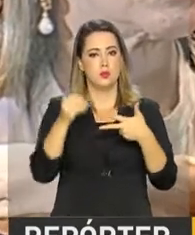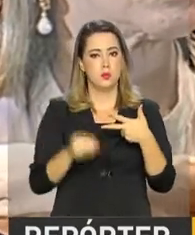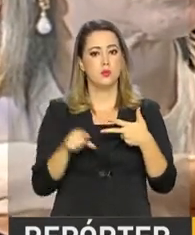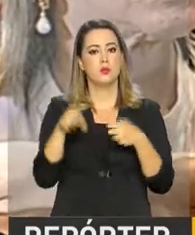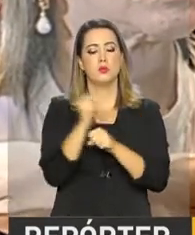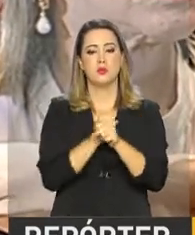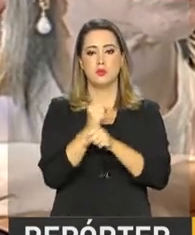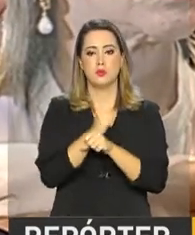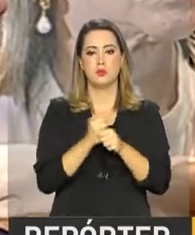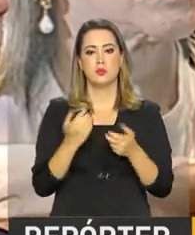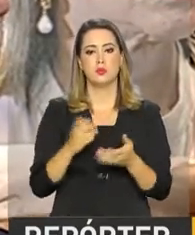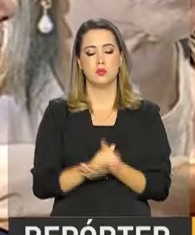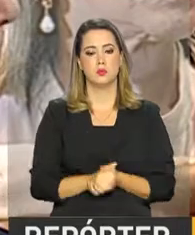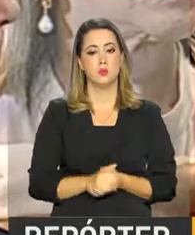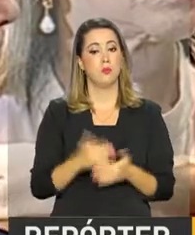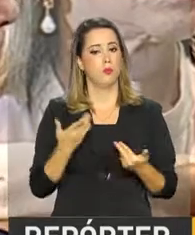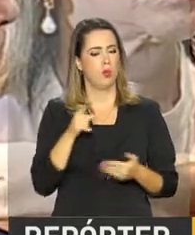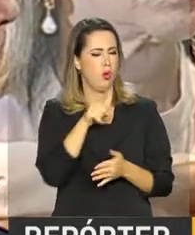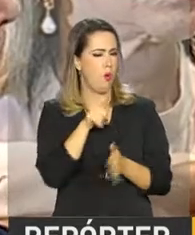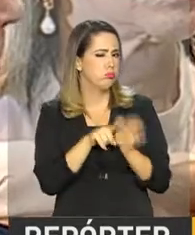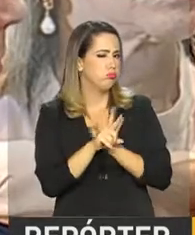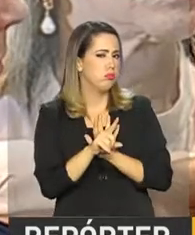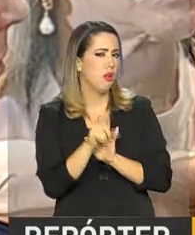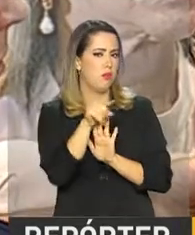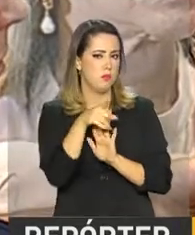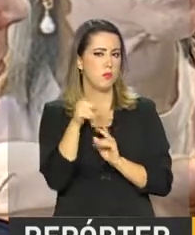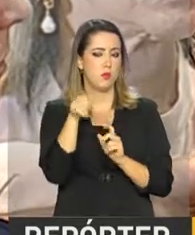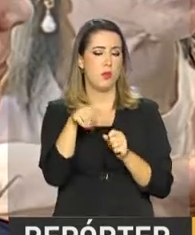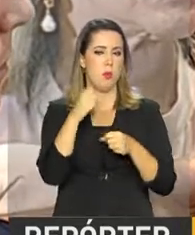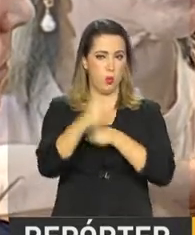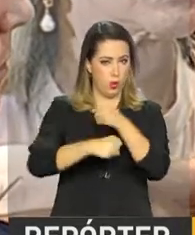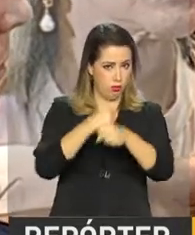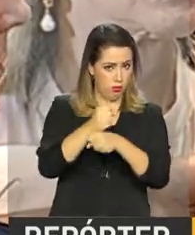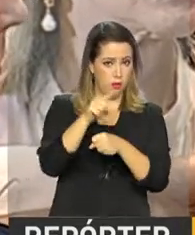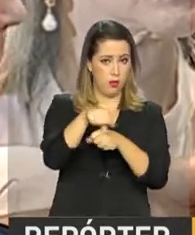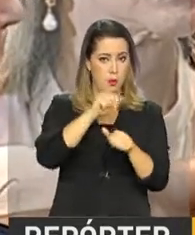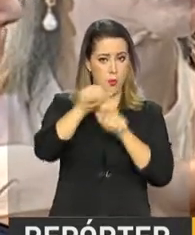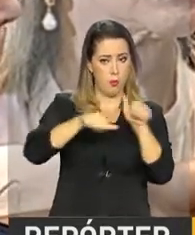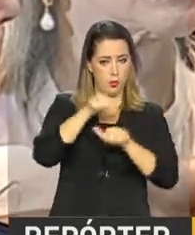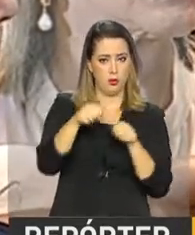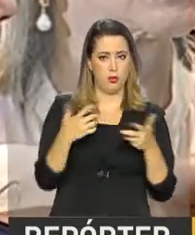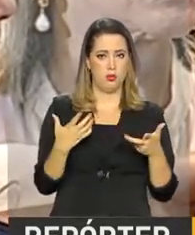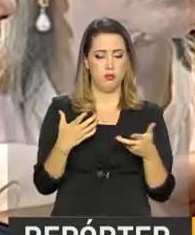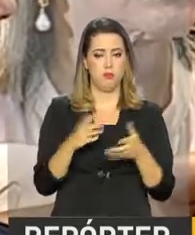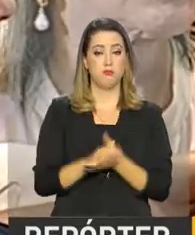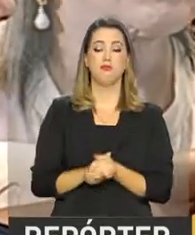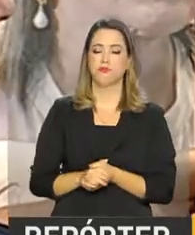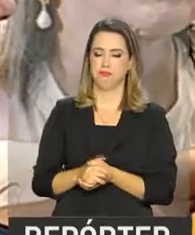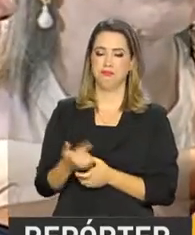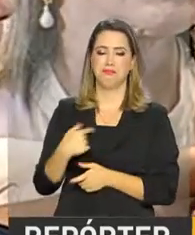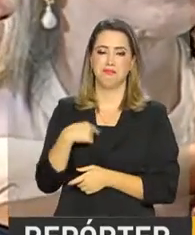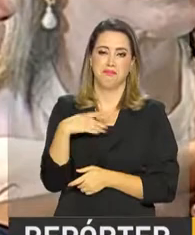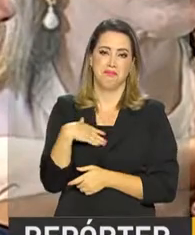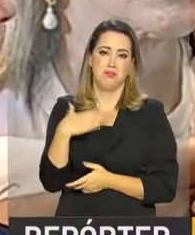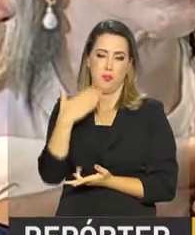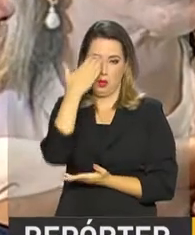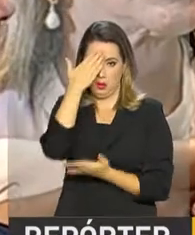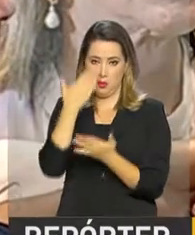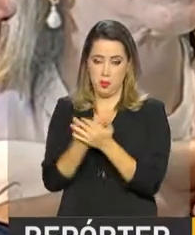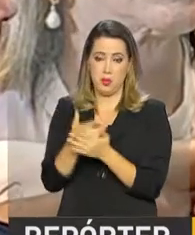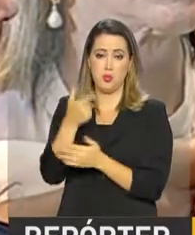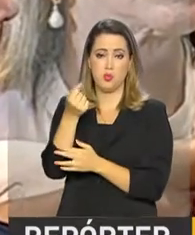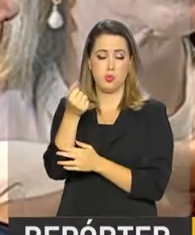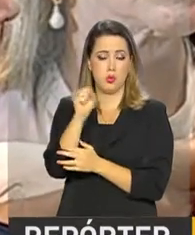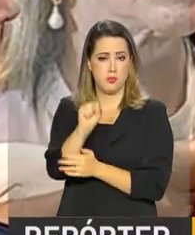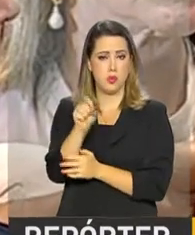neste ano de 2017. E aí, o senhor acha que com essa medida para o ano que vem, isso deve cair? Eu creio que para